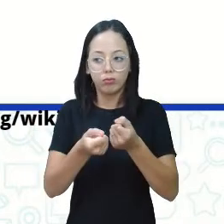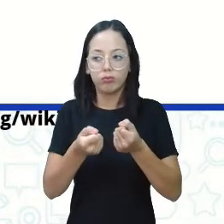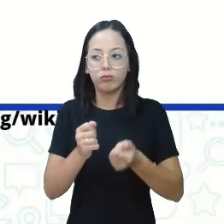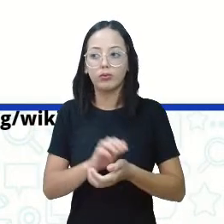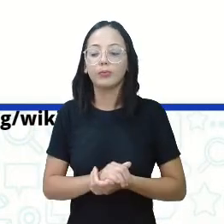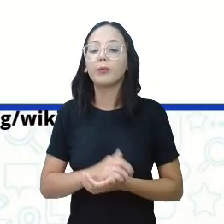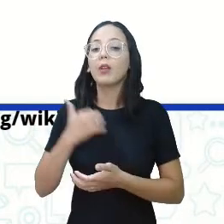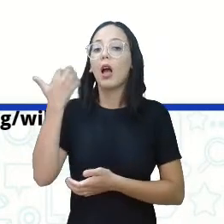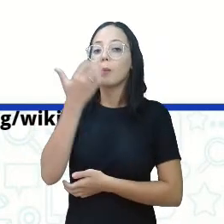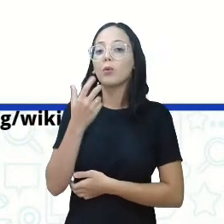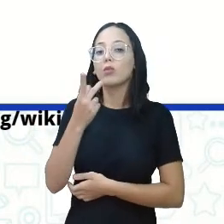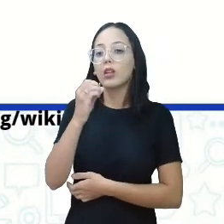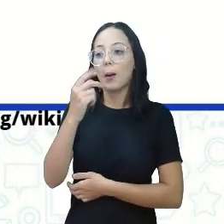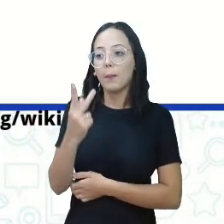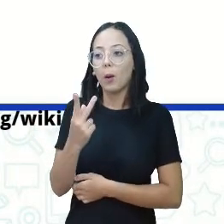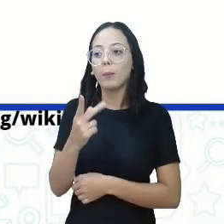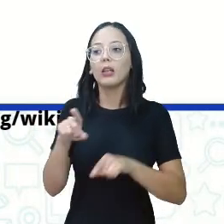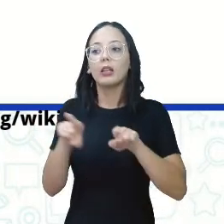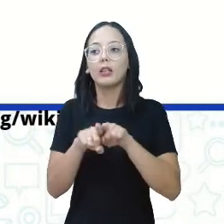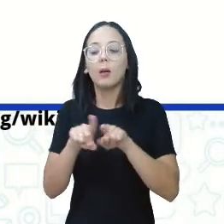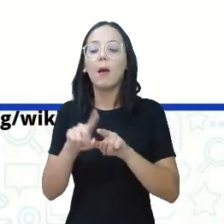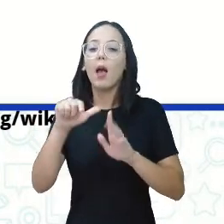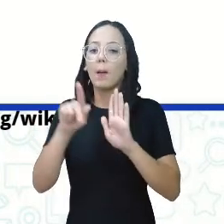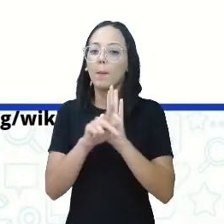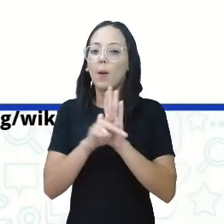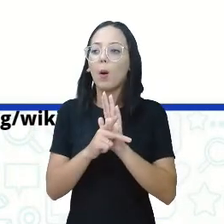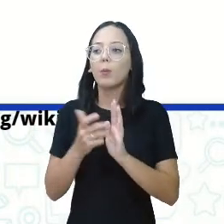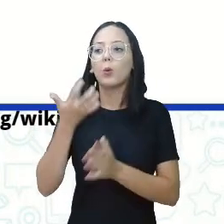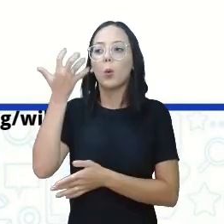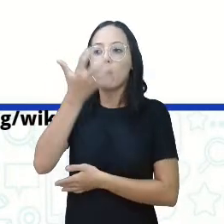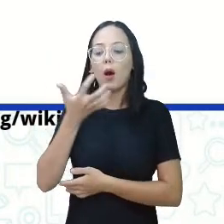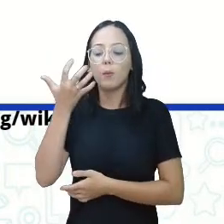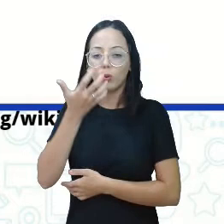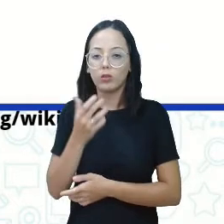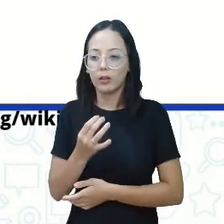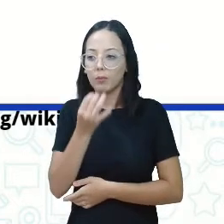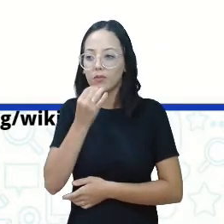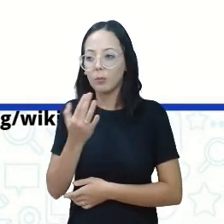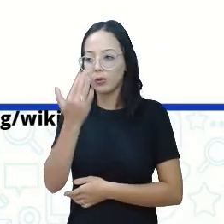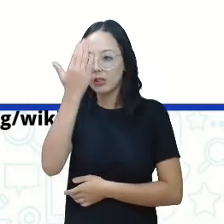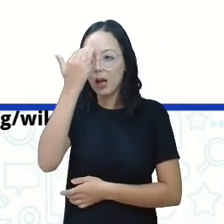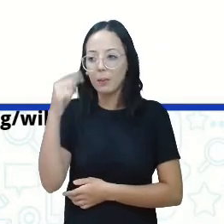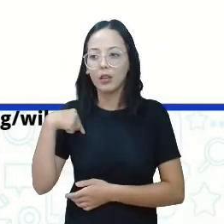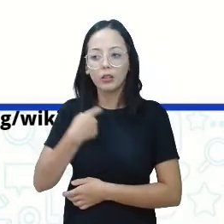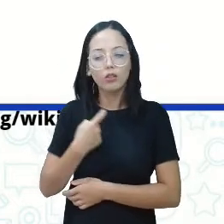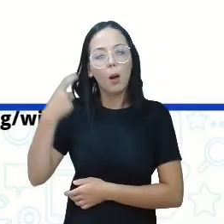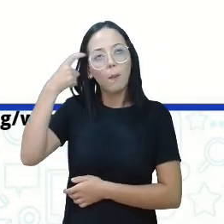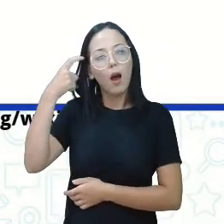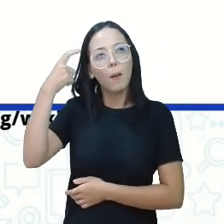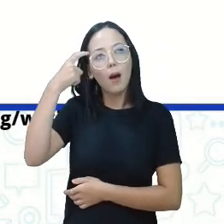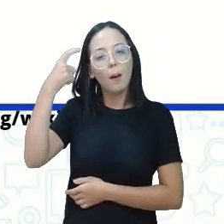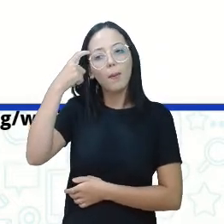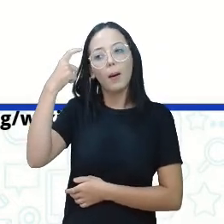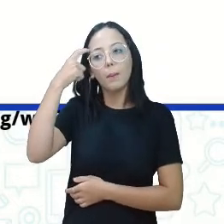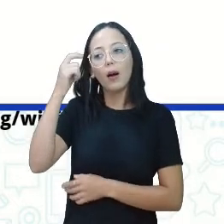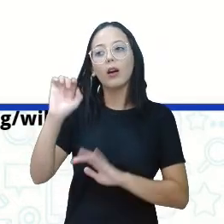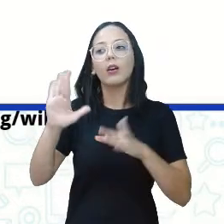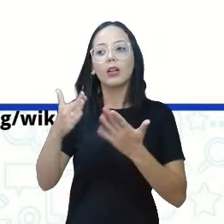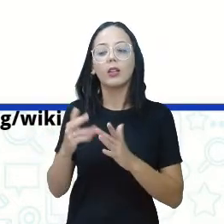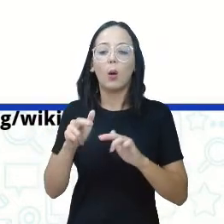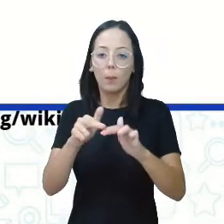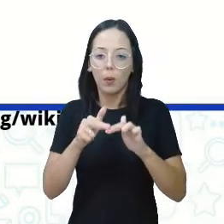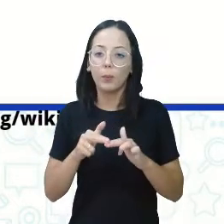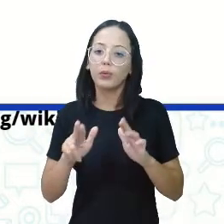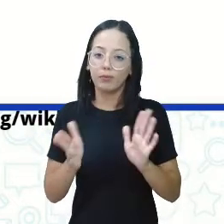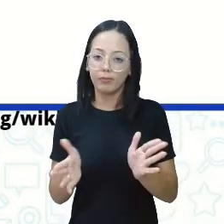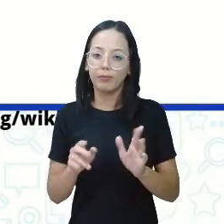música pop é uma música popular, mas assim, uma música comercial, tá? Sabe aquela coisa que fica na sua cabeça? Pronto, ela vem para